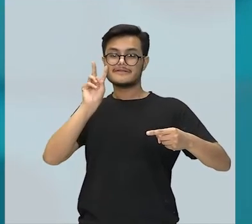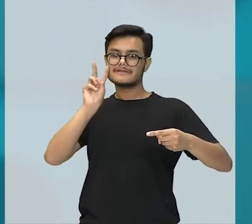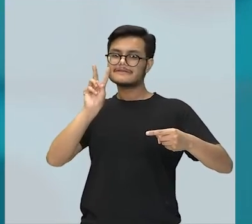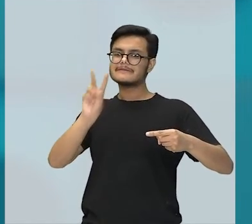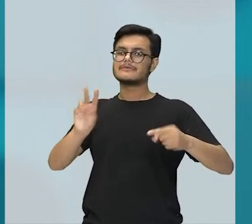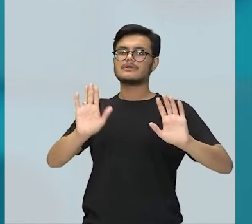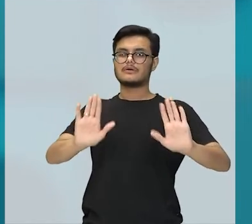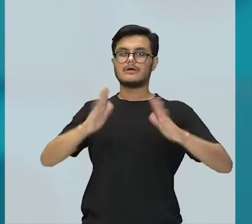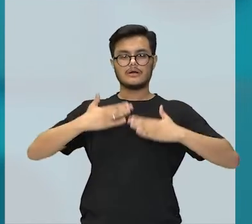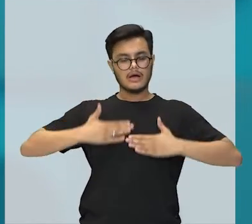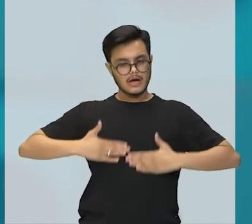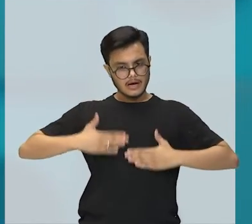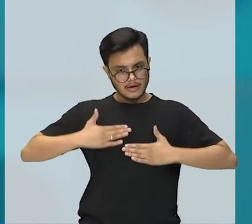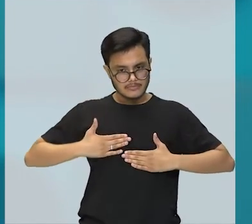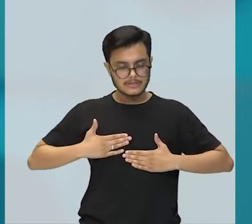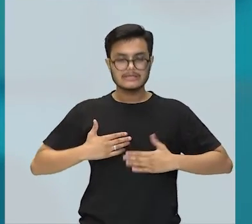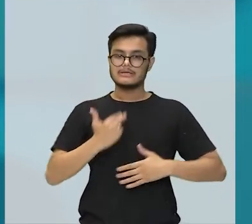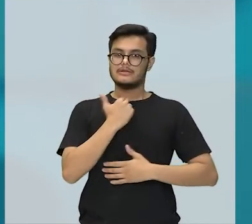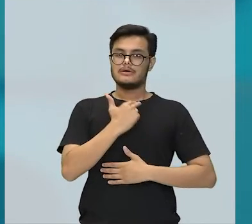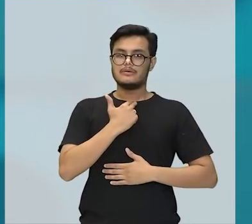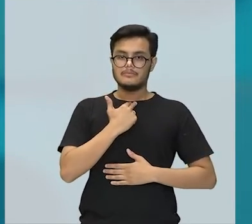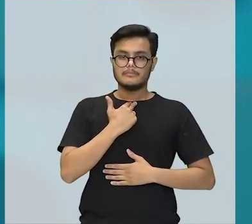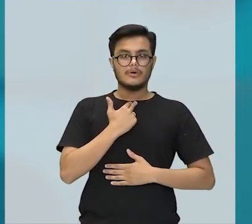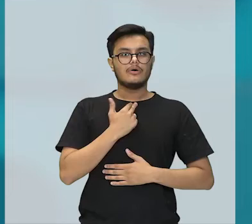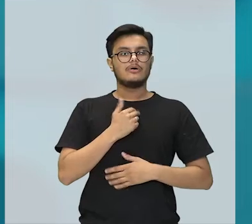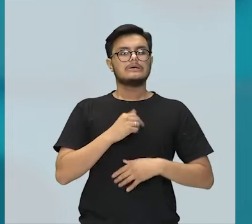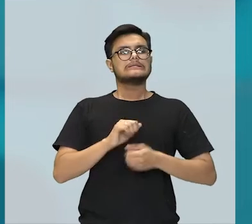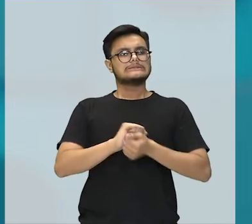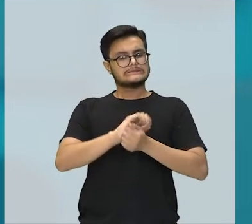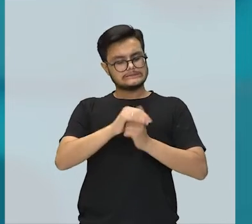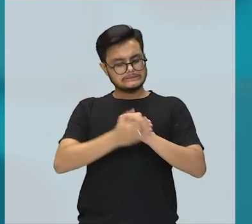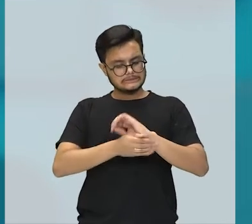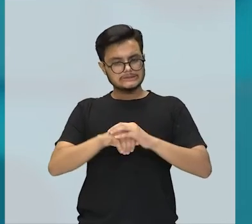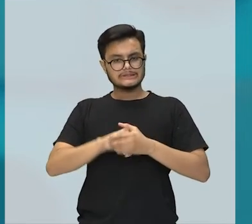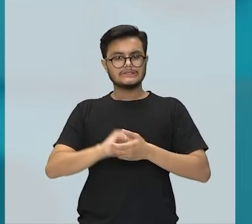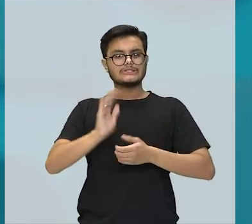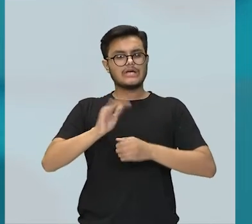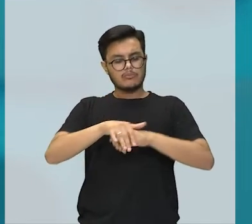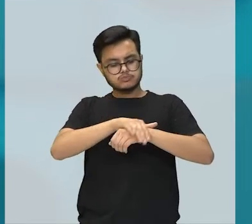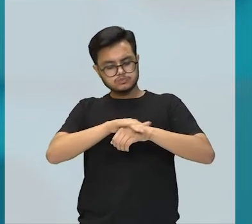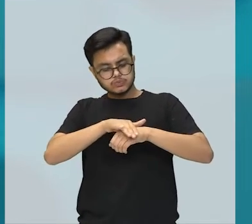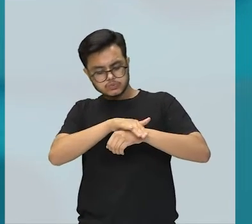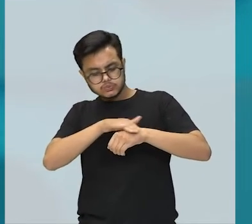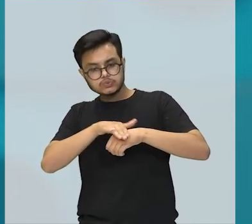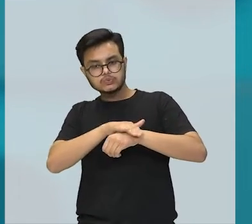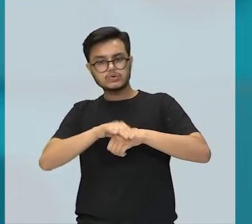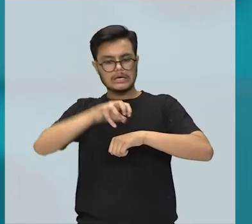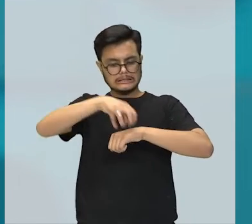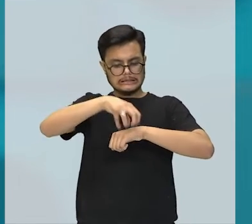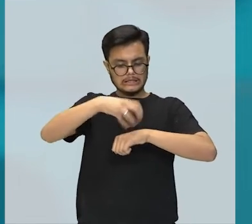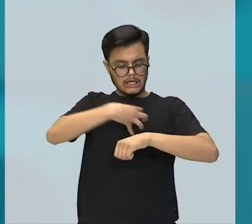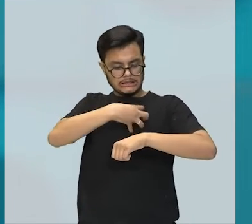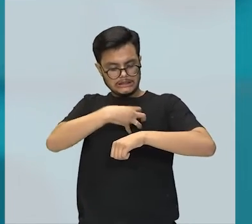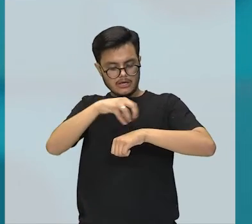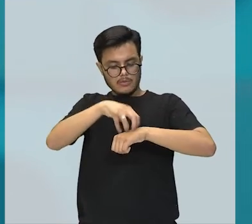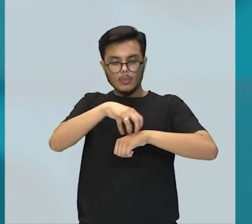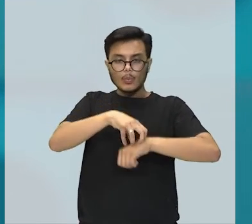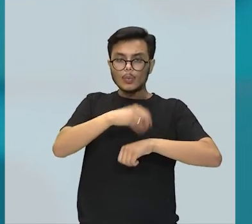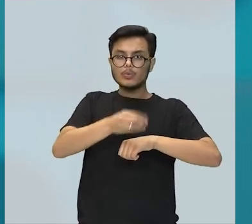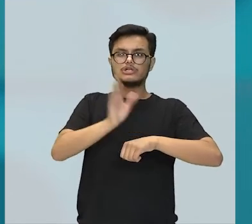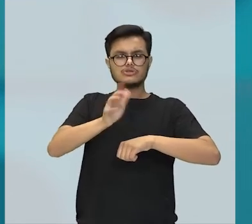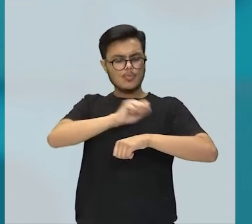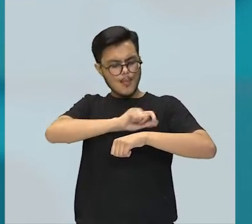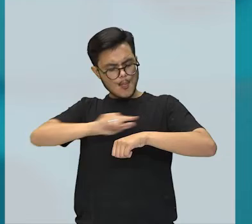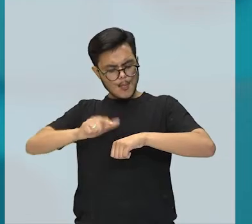passo a passo. É pegar, lavou a mão com sabão, já aproveita para lavar o ferimento, para verificar se lavou